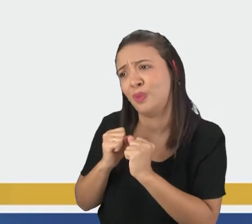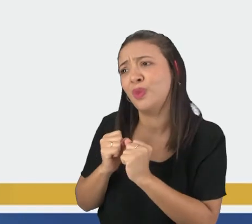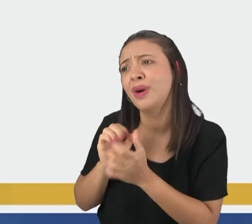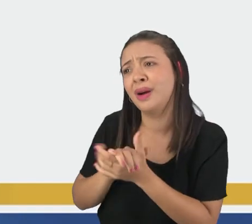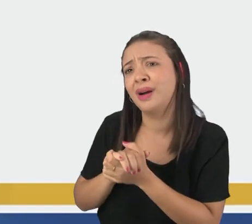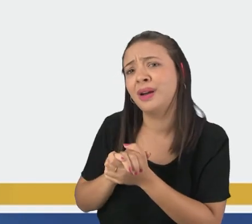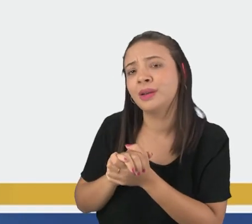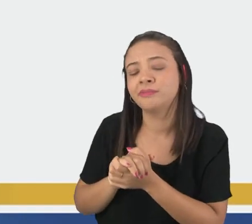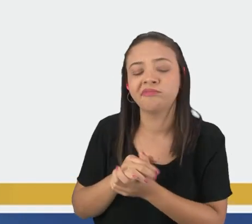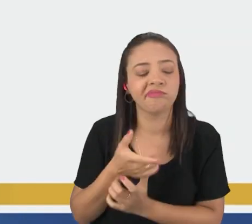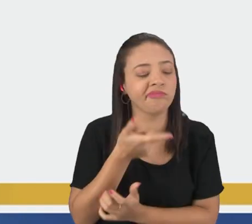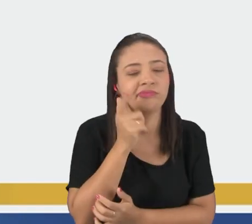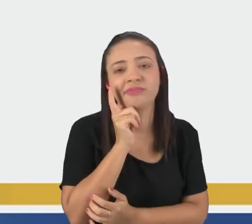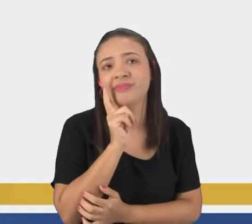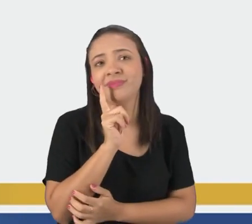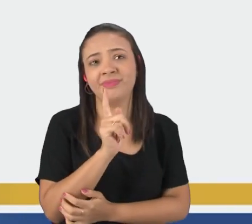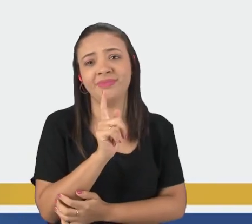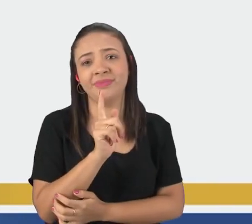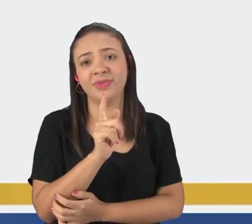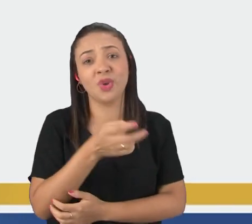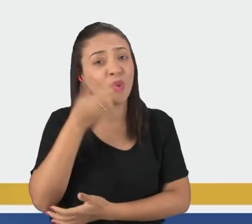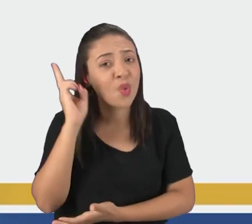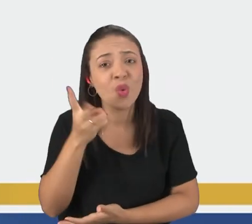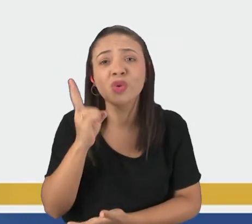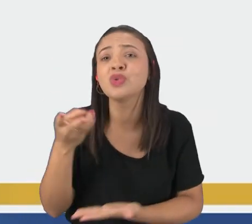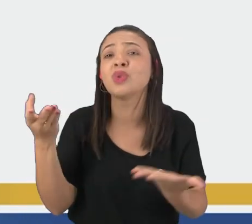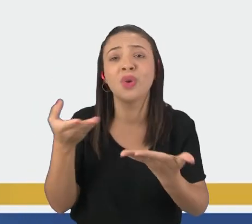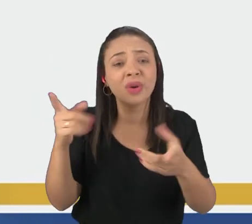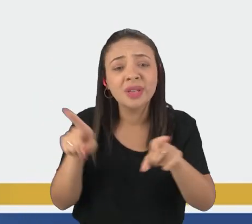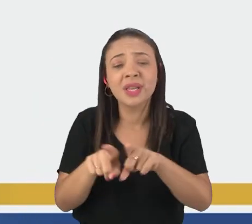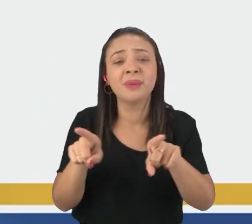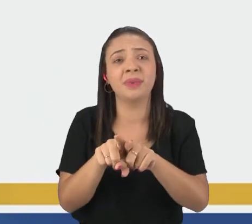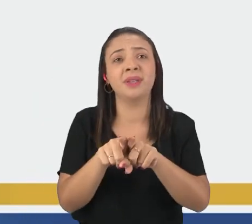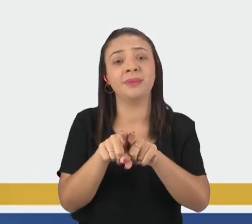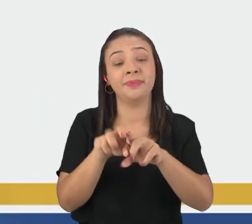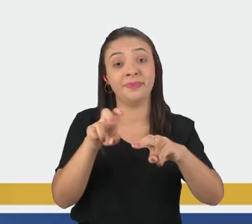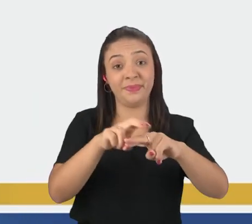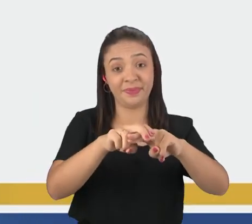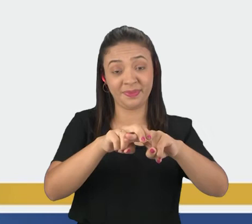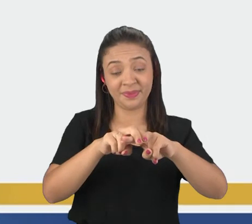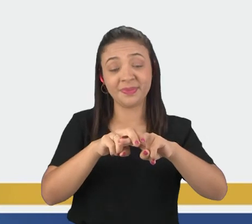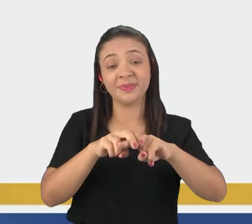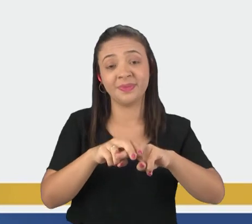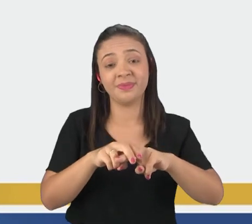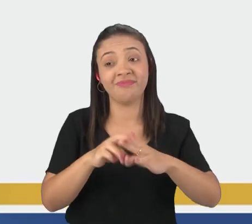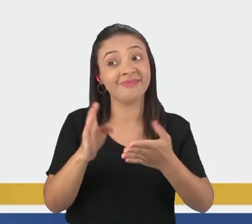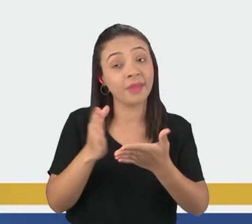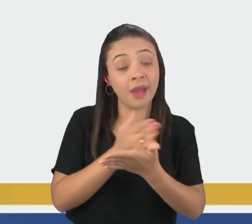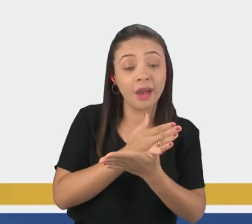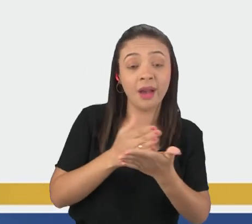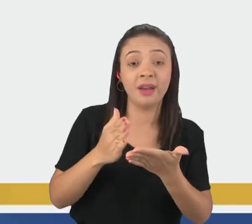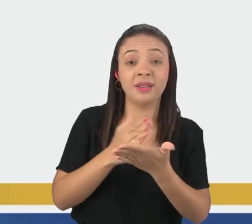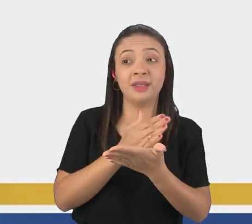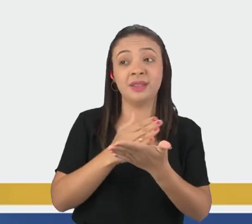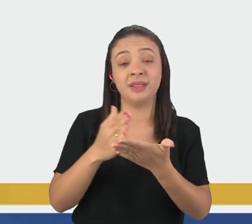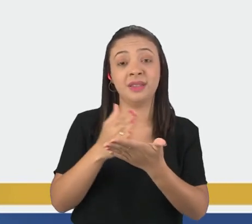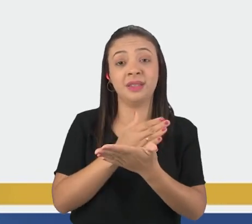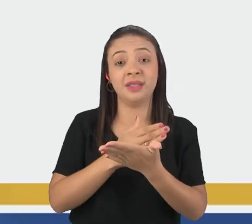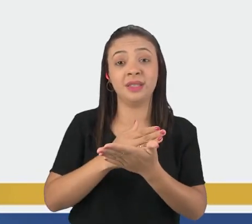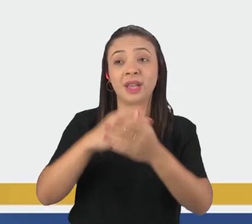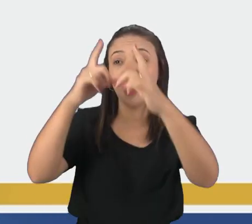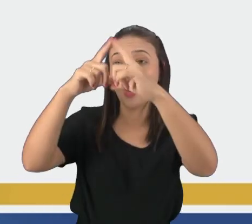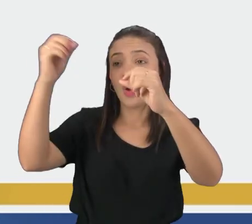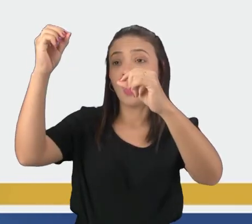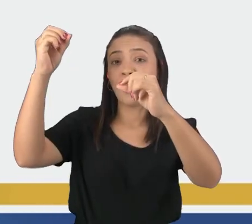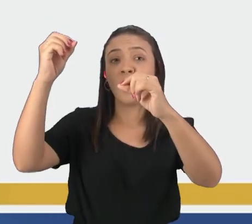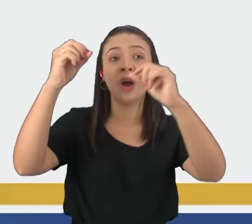jeito. E ela tenta até hoje. E é por isso que, de vez em quando, a